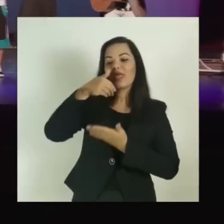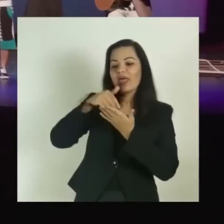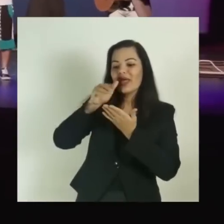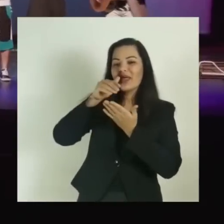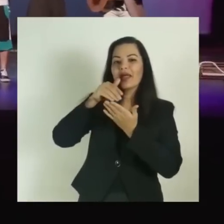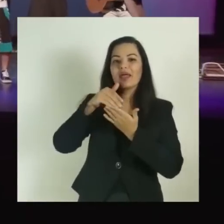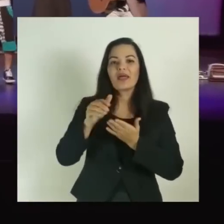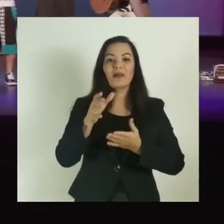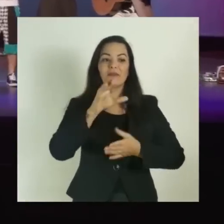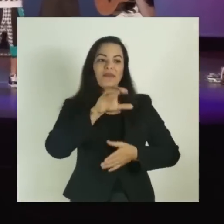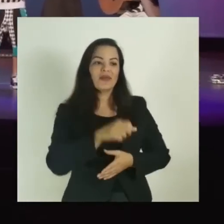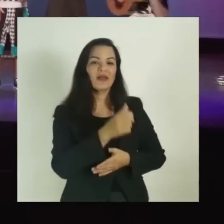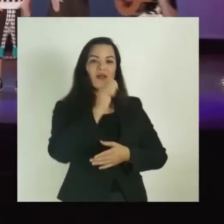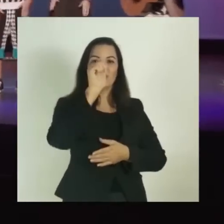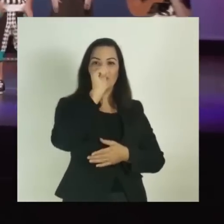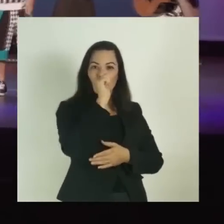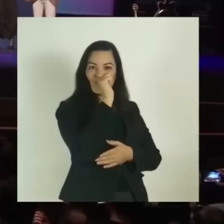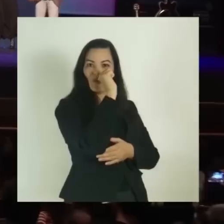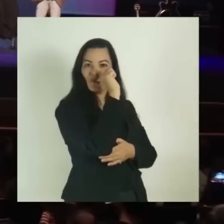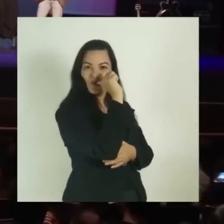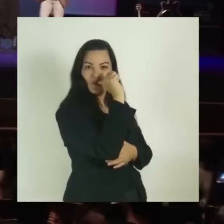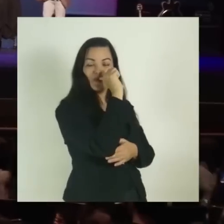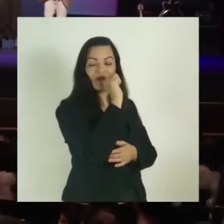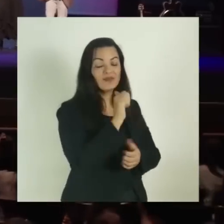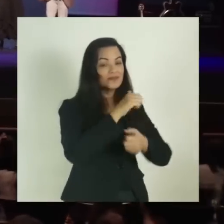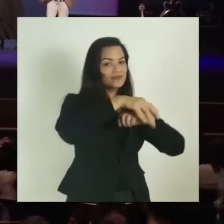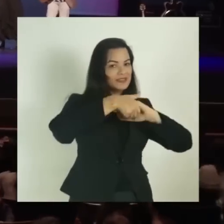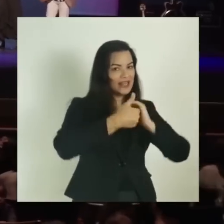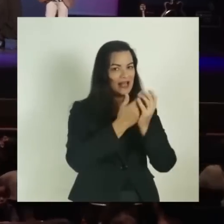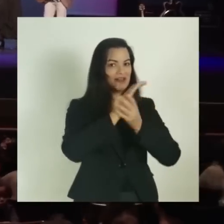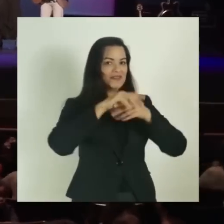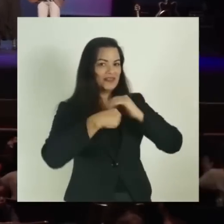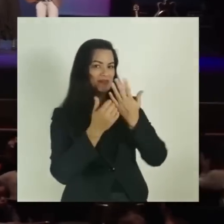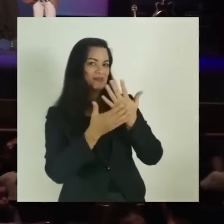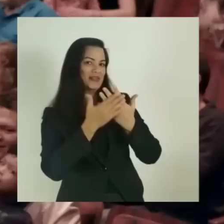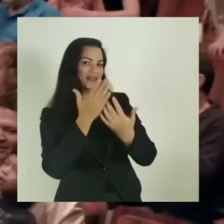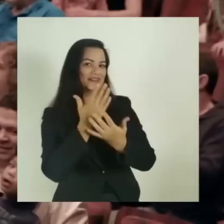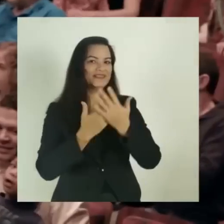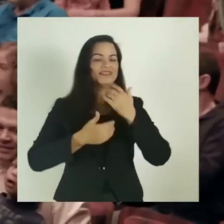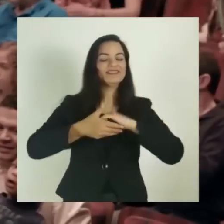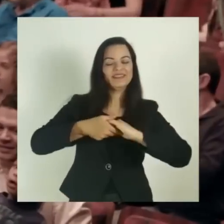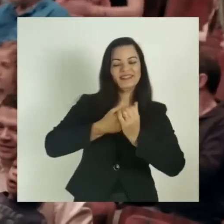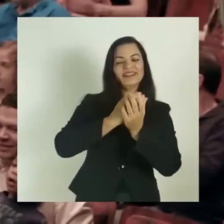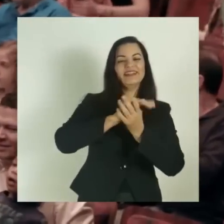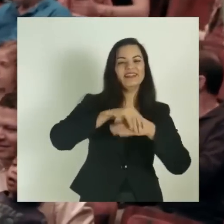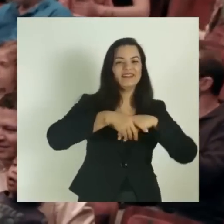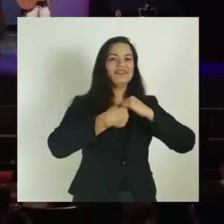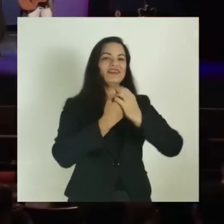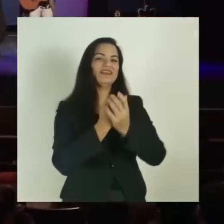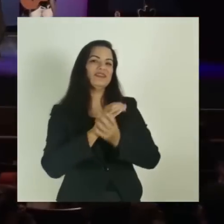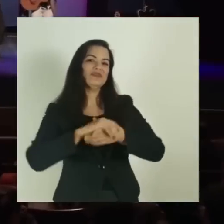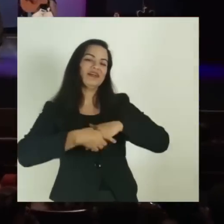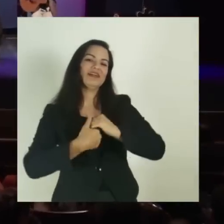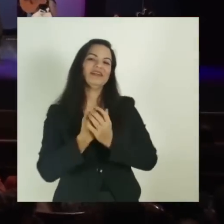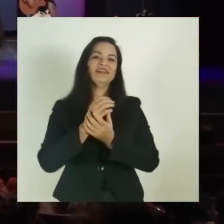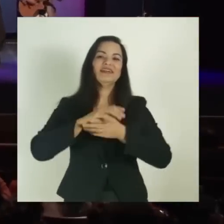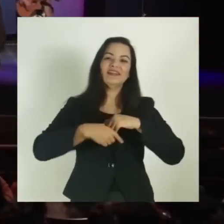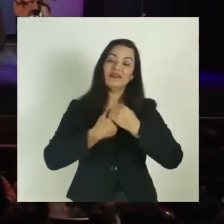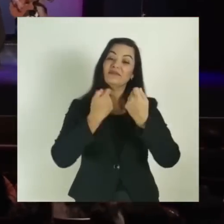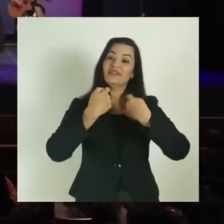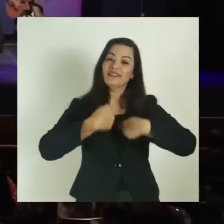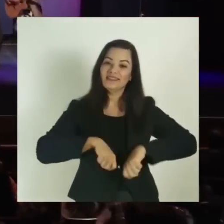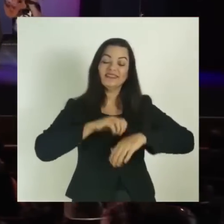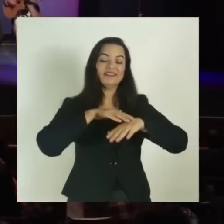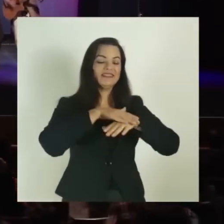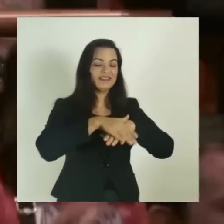na mamadeira, lava uma mão, lava outra, lava uma mão,